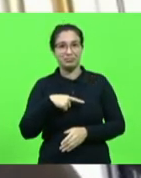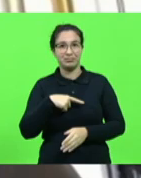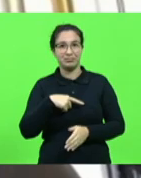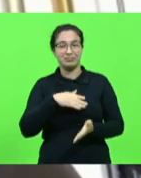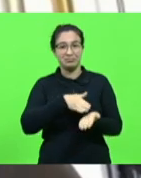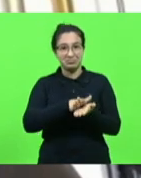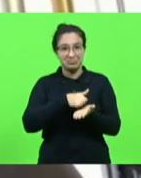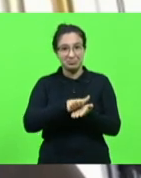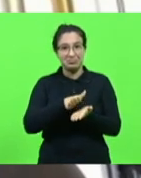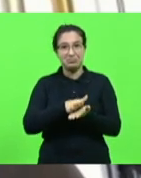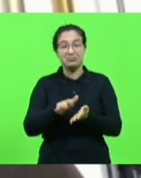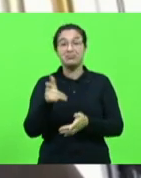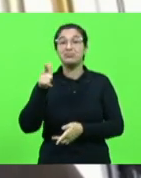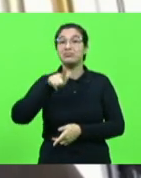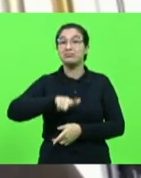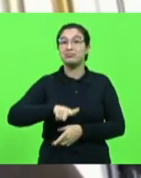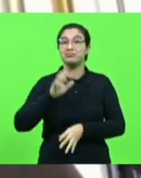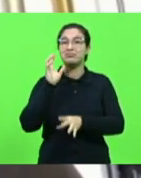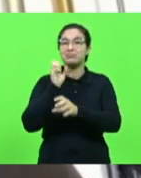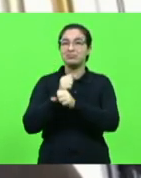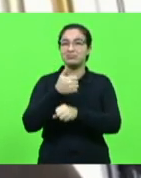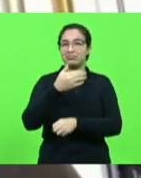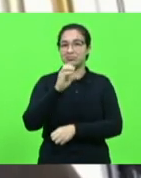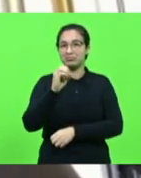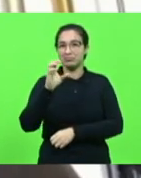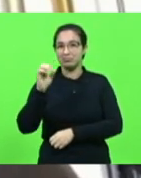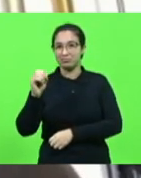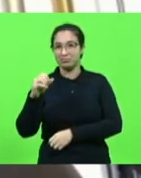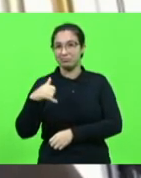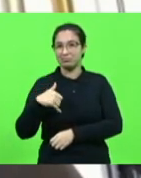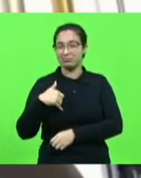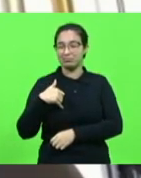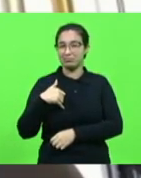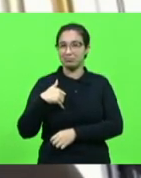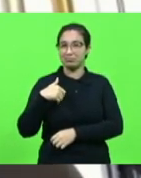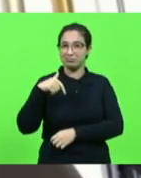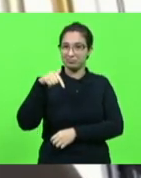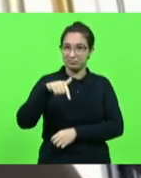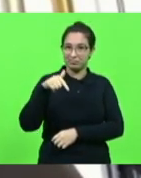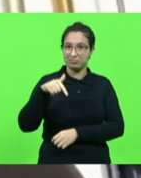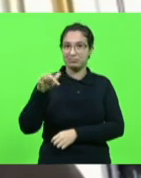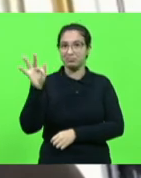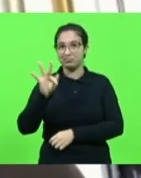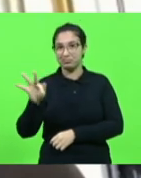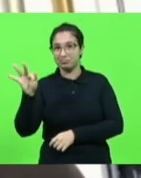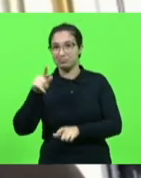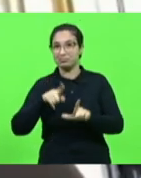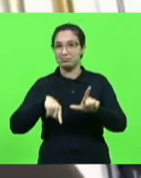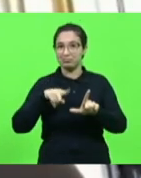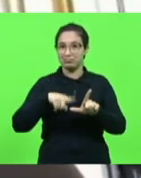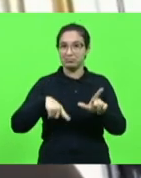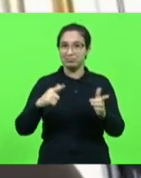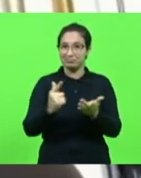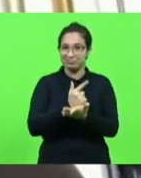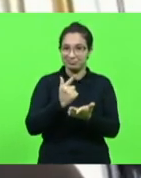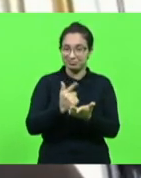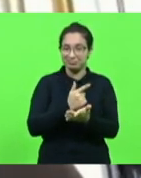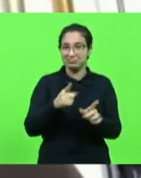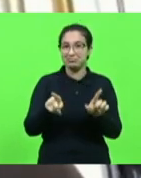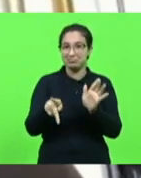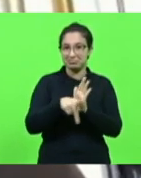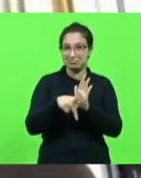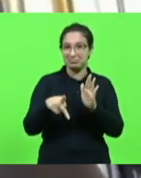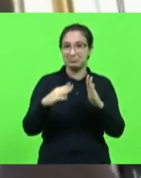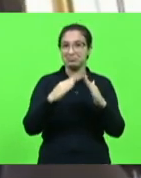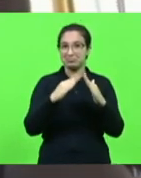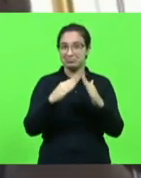ao centenário dessa importante casa, que é a Casa de Literatura. Então, meu grande abraço e a minha